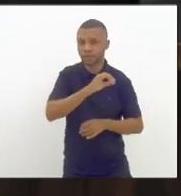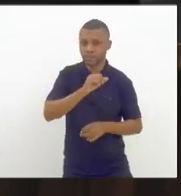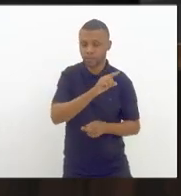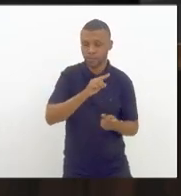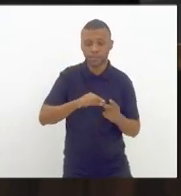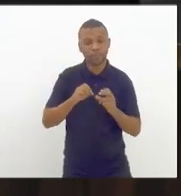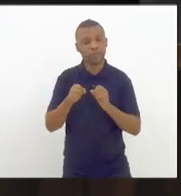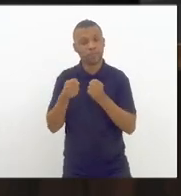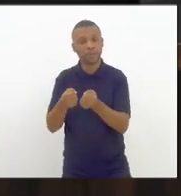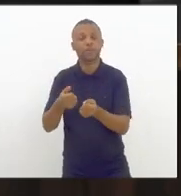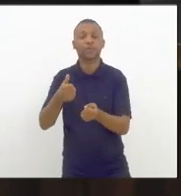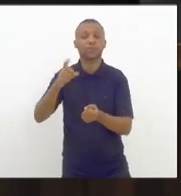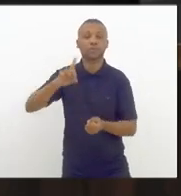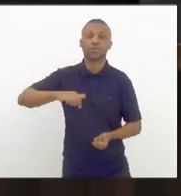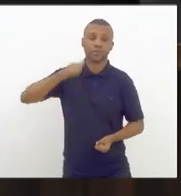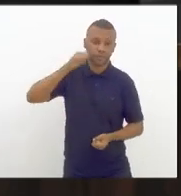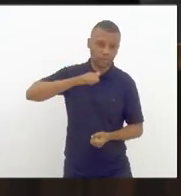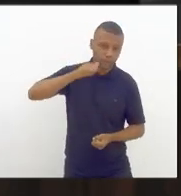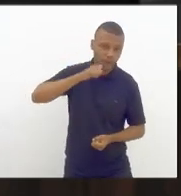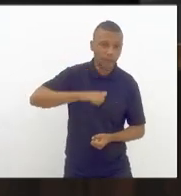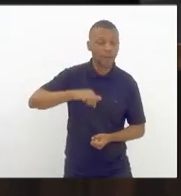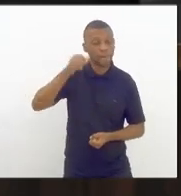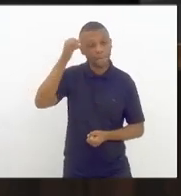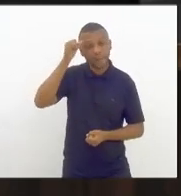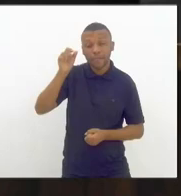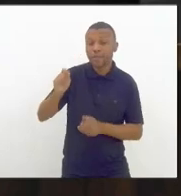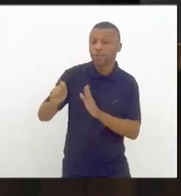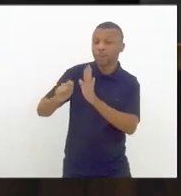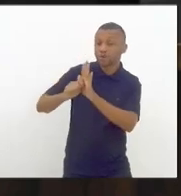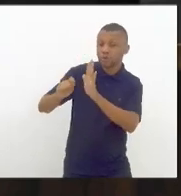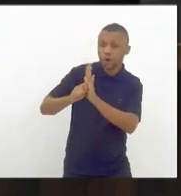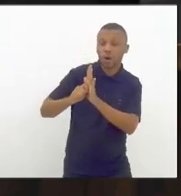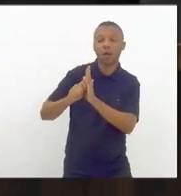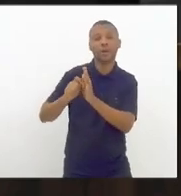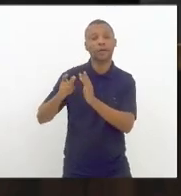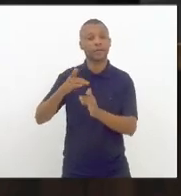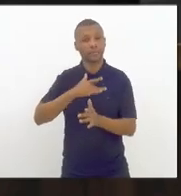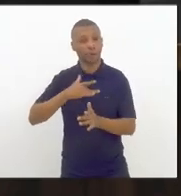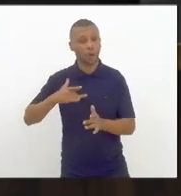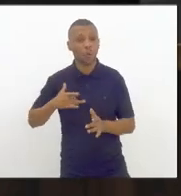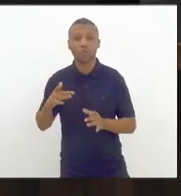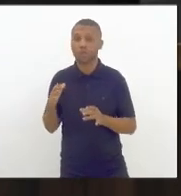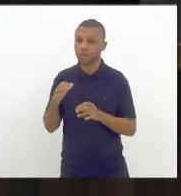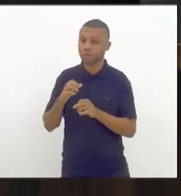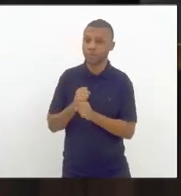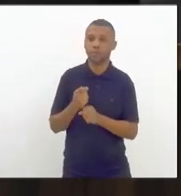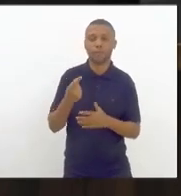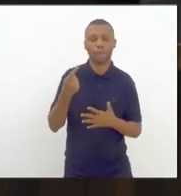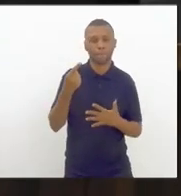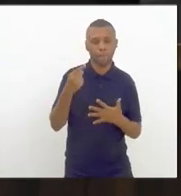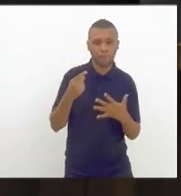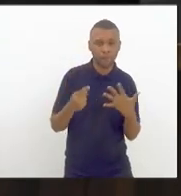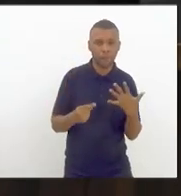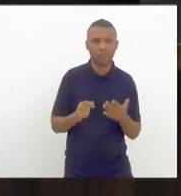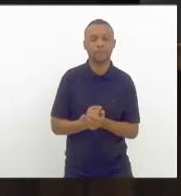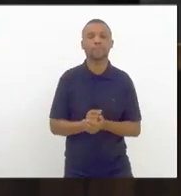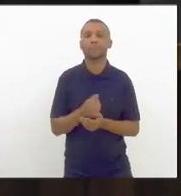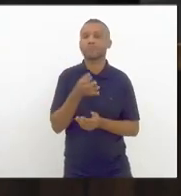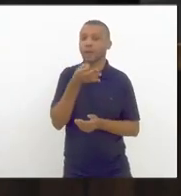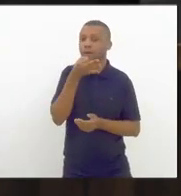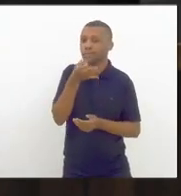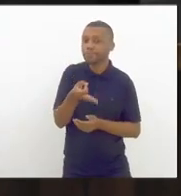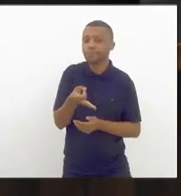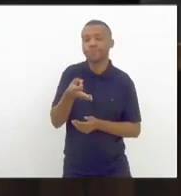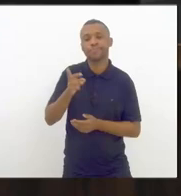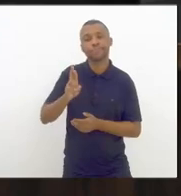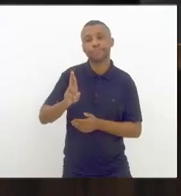Defesa do Direito da Mulher, Prevenção ao Uso de Drogas, Saúde e Orçamento. sobre as emendas de plenário. Para emitir parecer pela